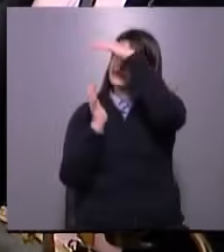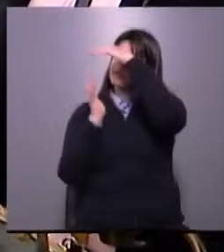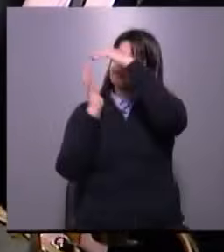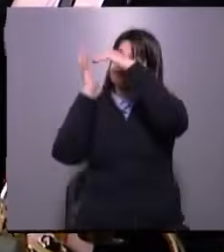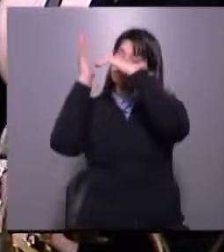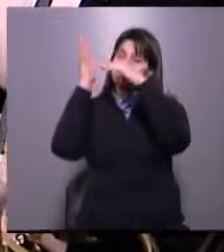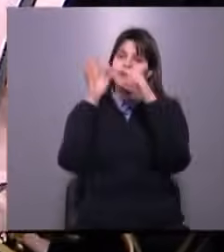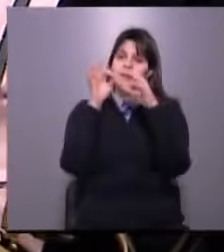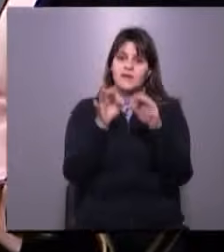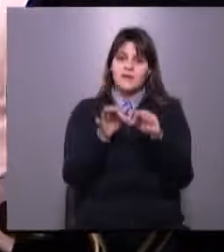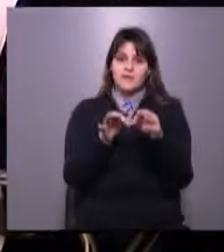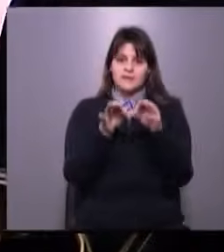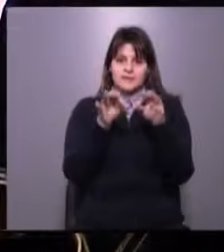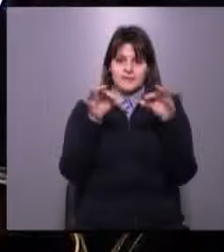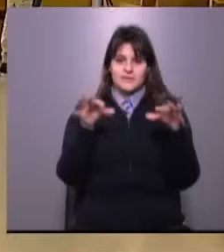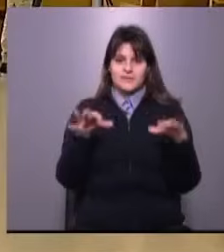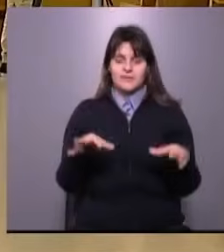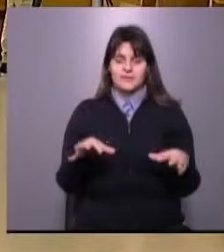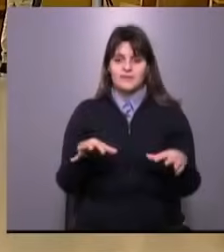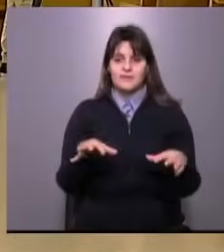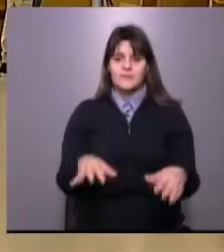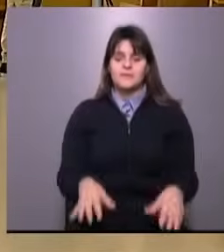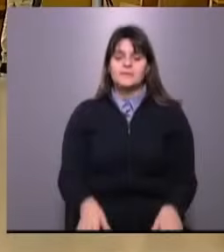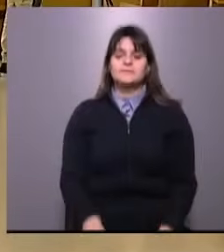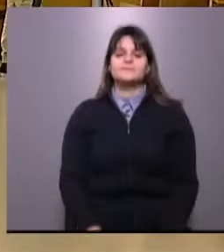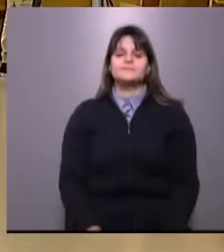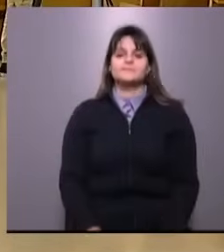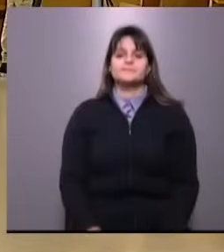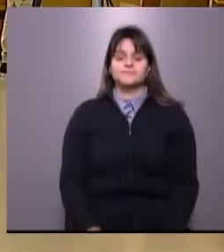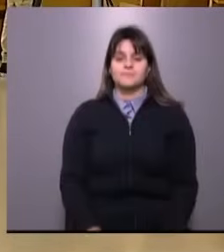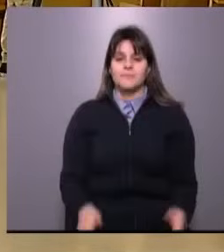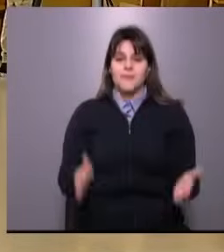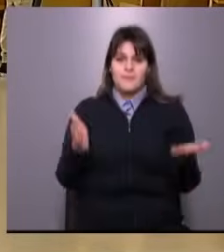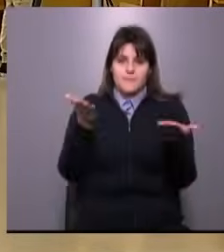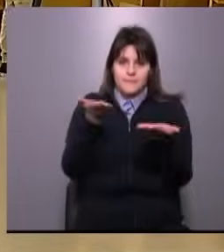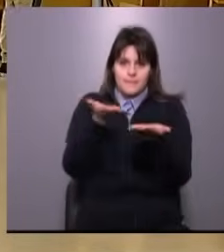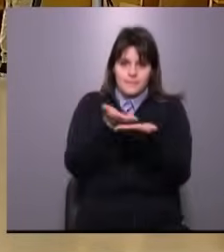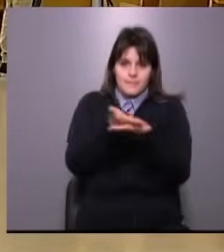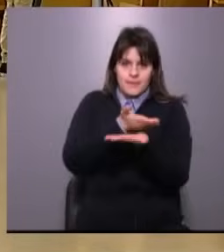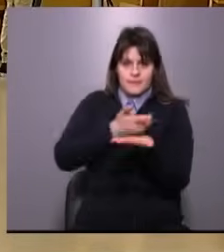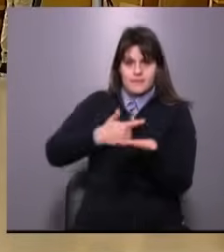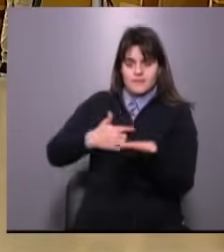assim na terra como no